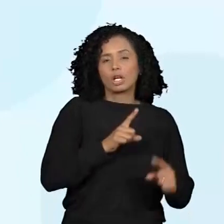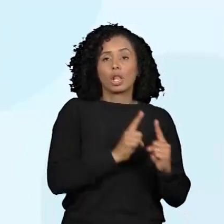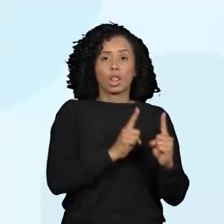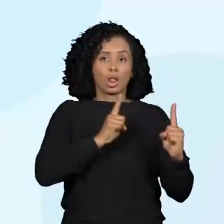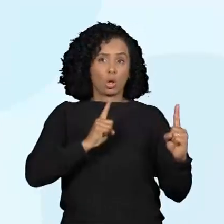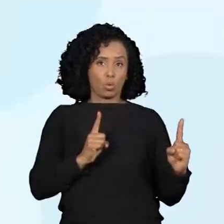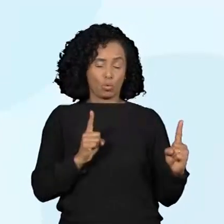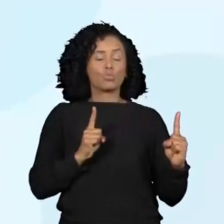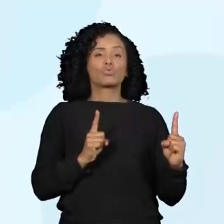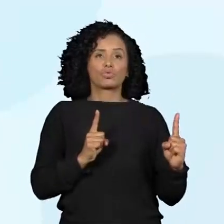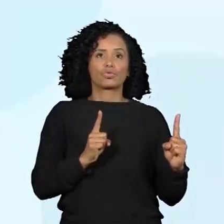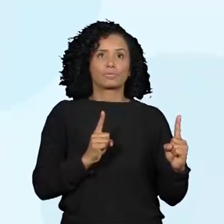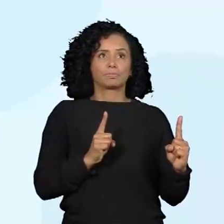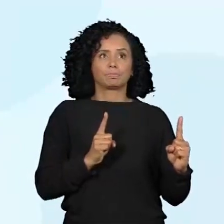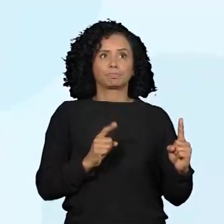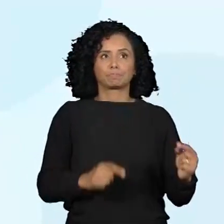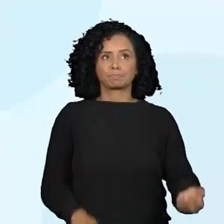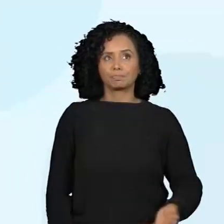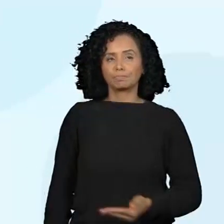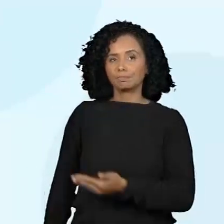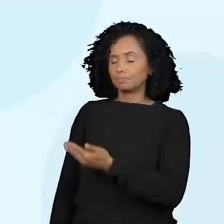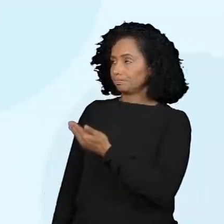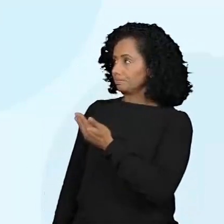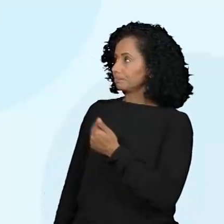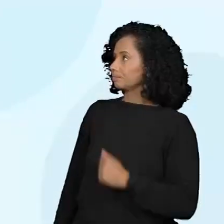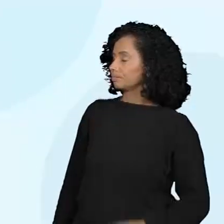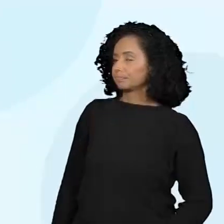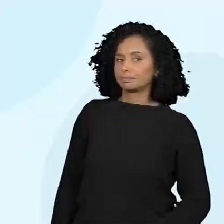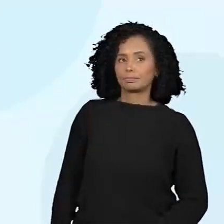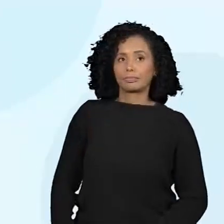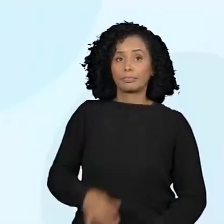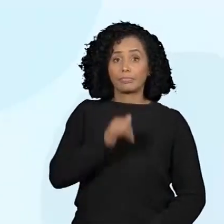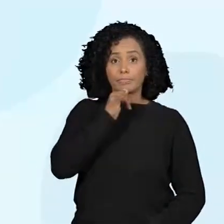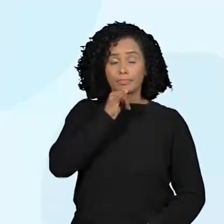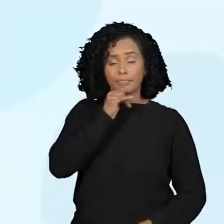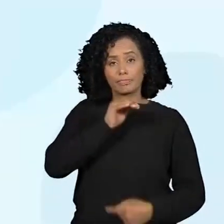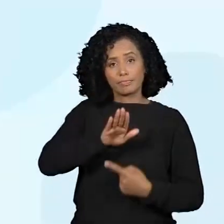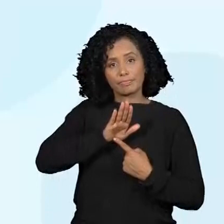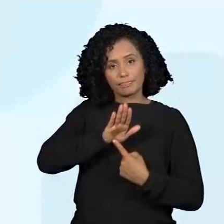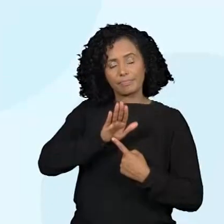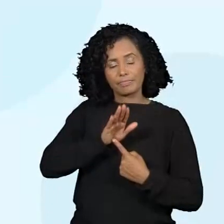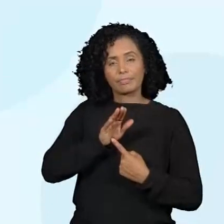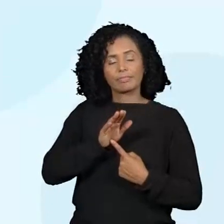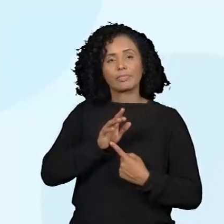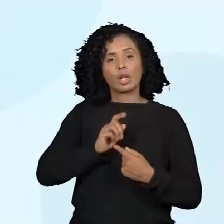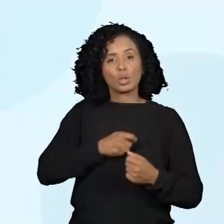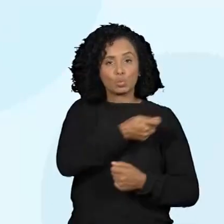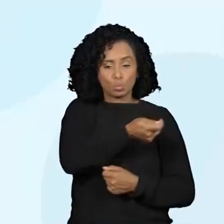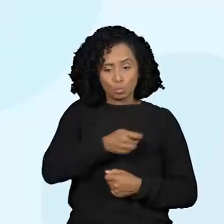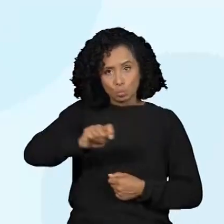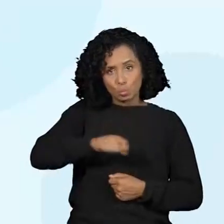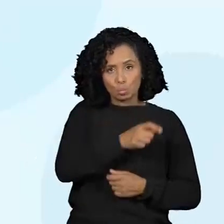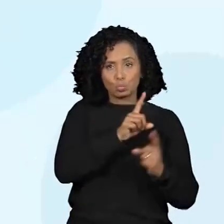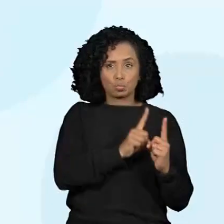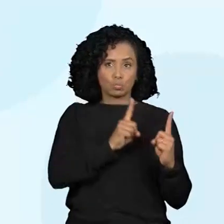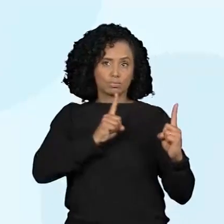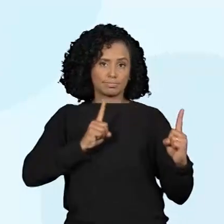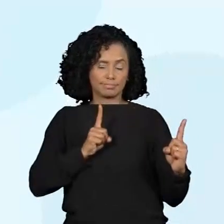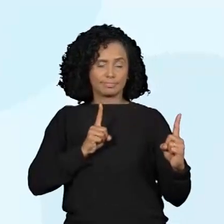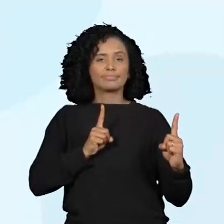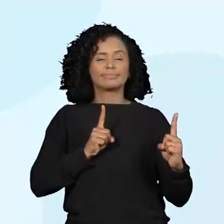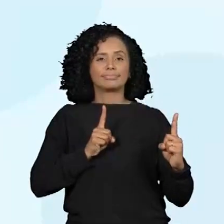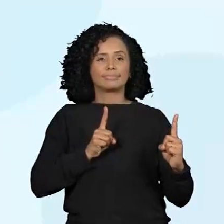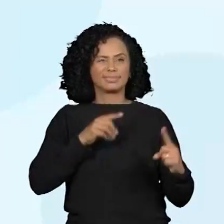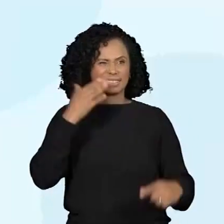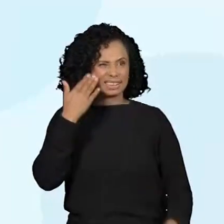distância. O kendo, o kenjutsu. Então, são exemplos de lutas de longa distância.